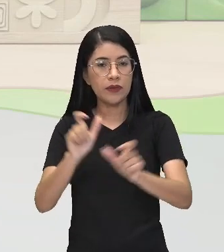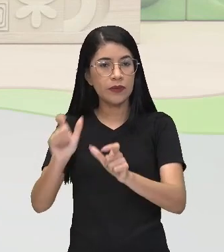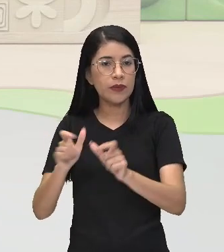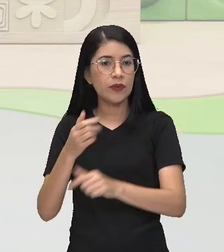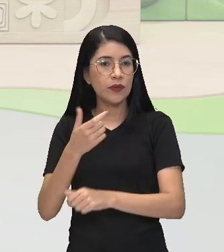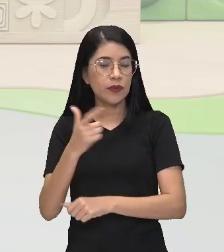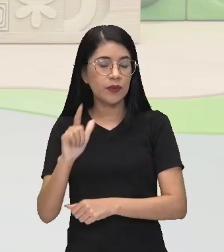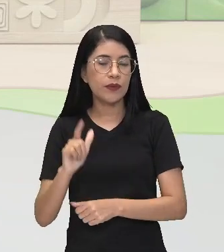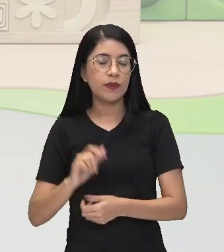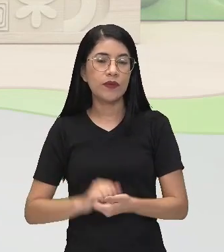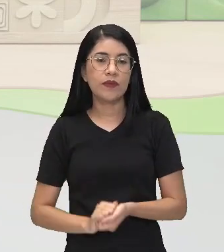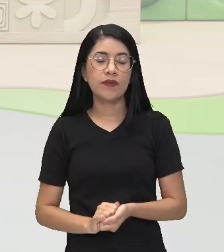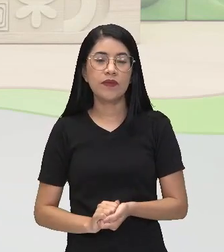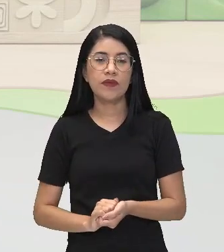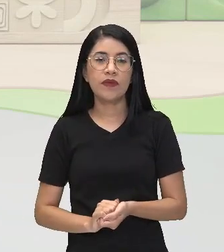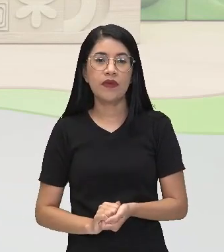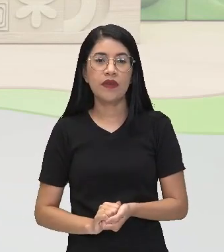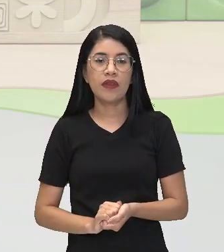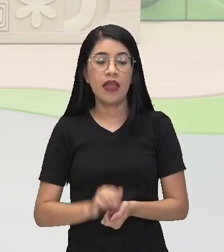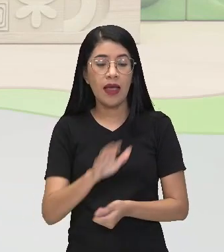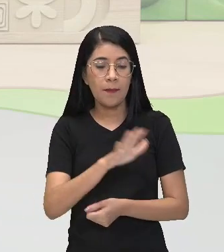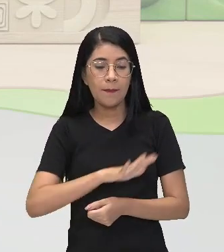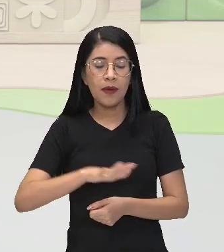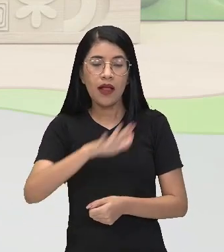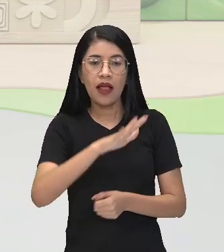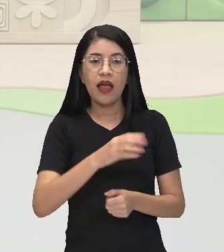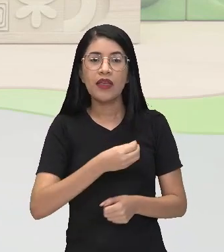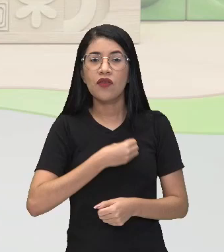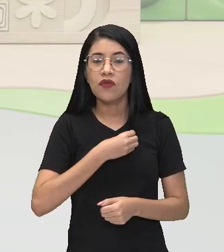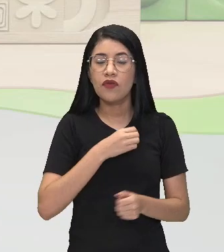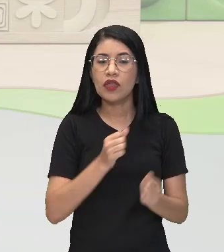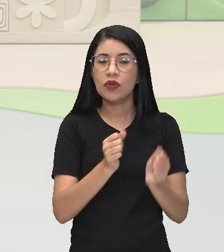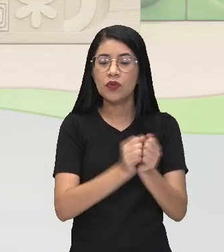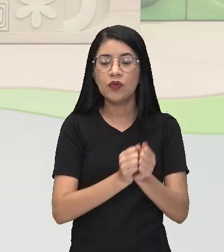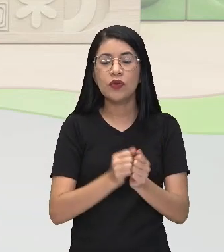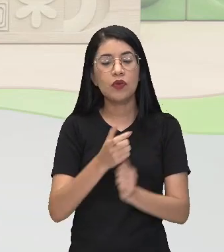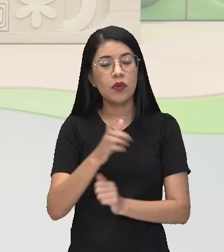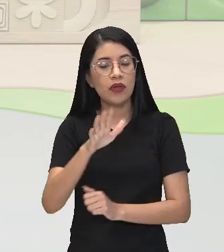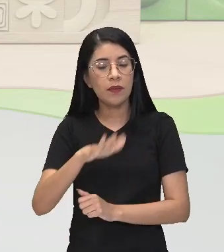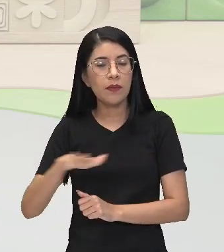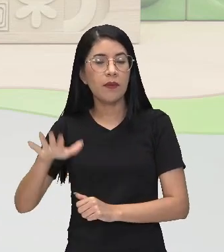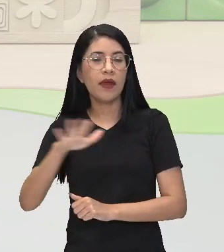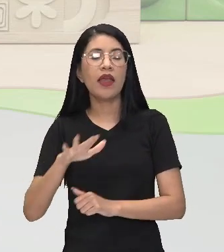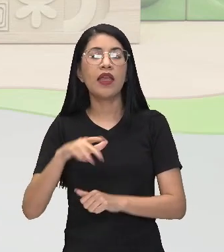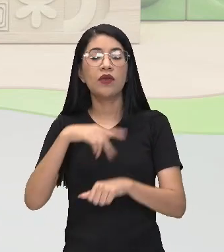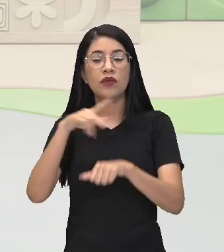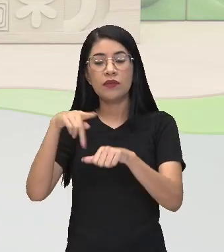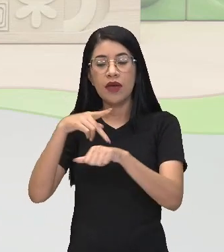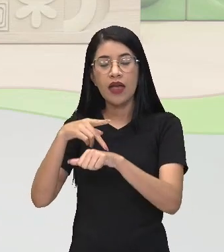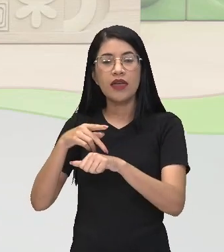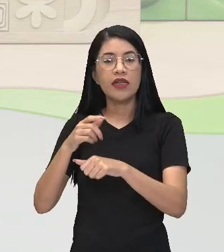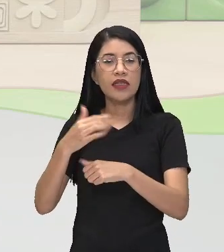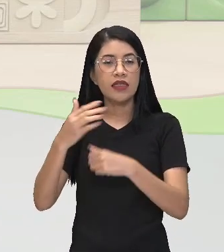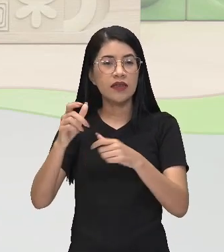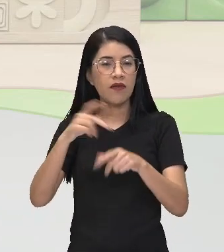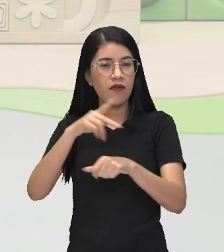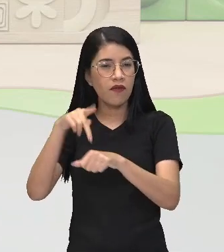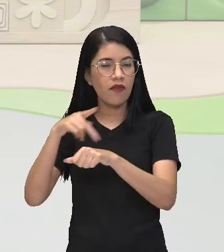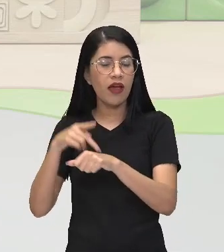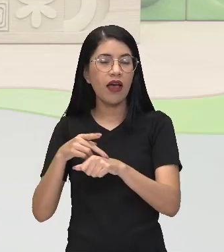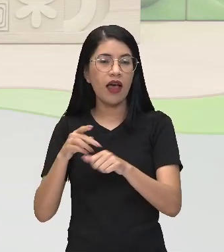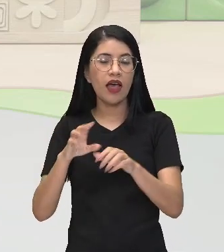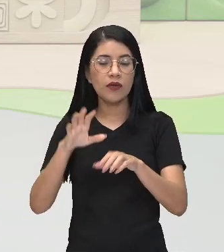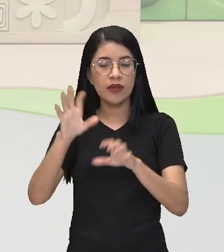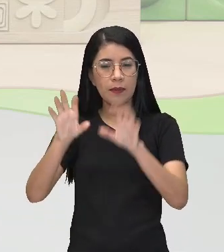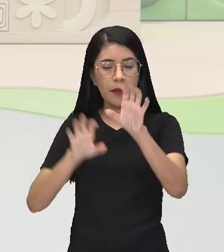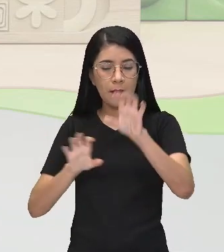sejam aquelas que estão ao redor delas ou também entre países, entre continentes.